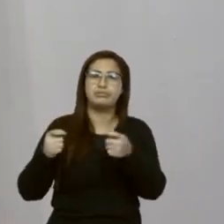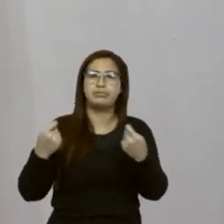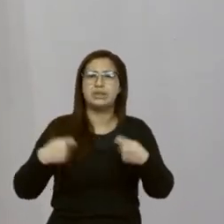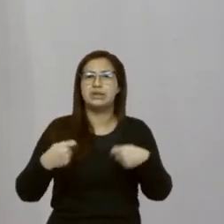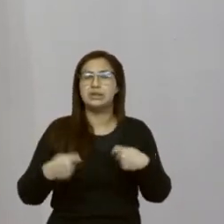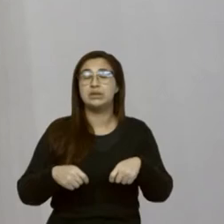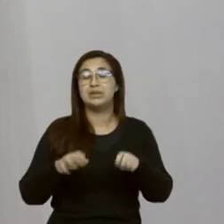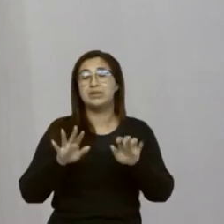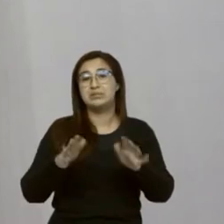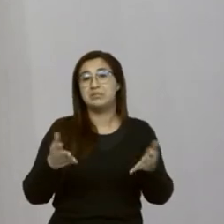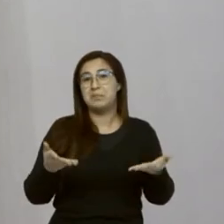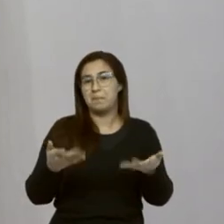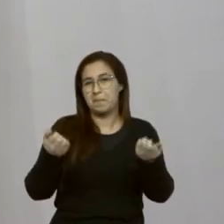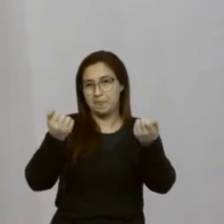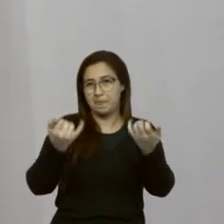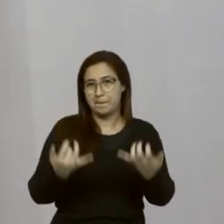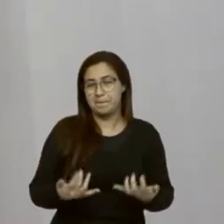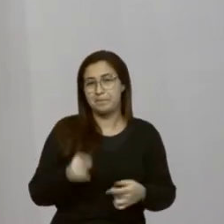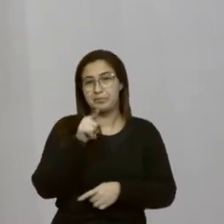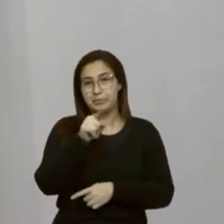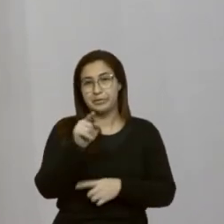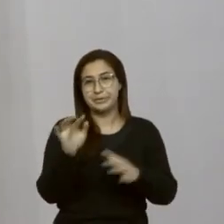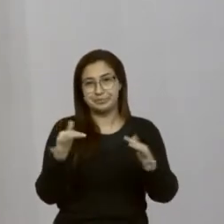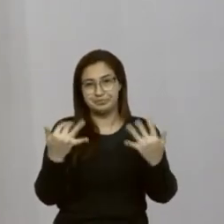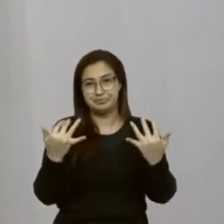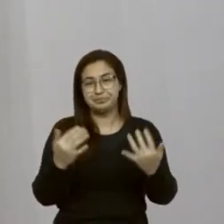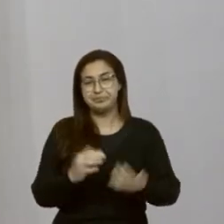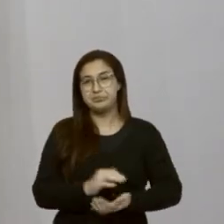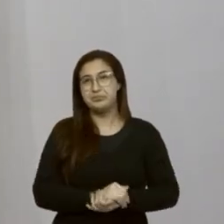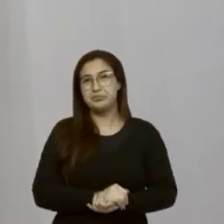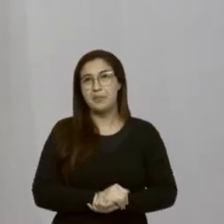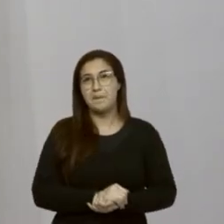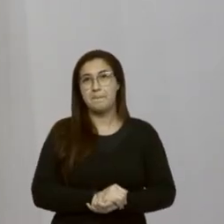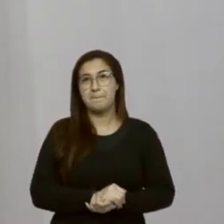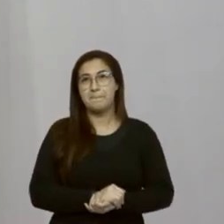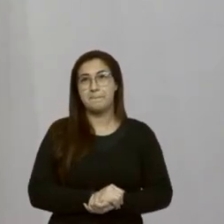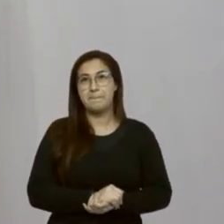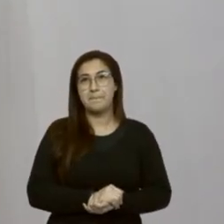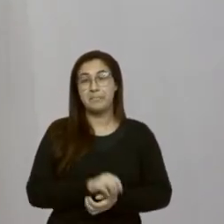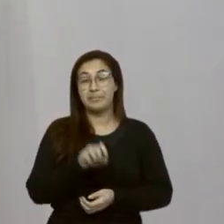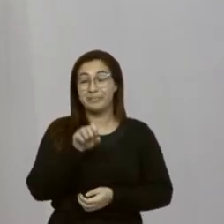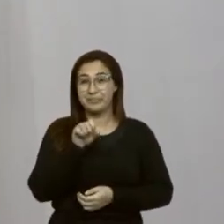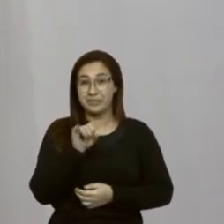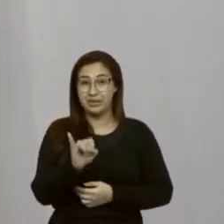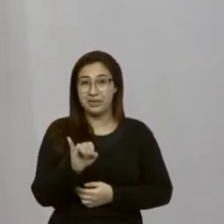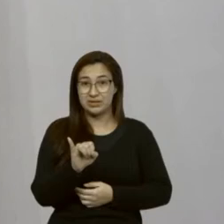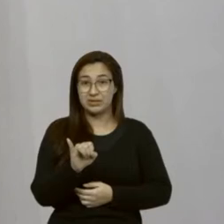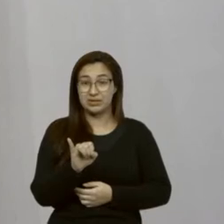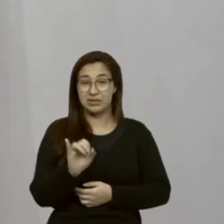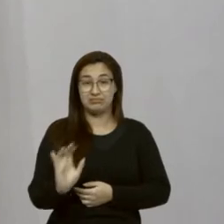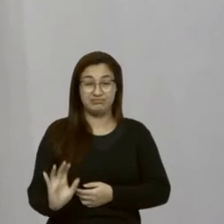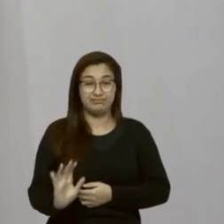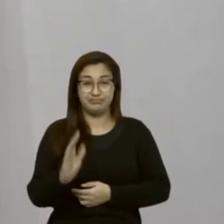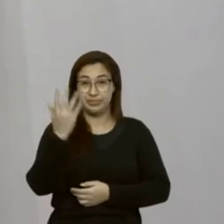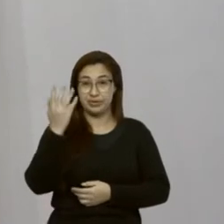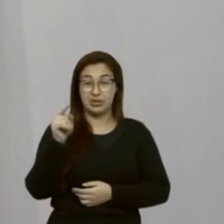senhor presidente, e para você que nos acompanha, que se acontecer, essa ponte aí, ó,